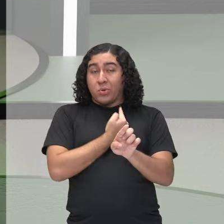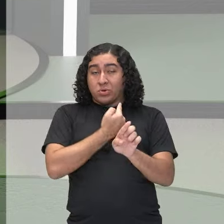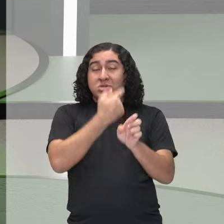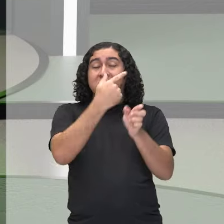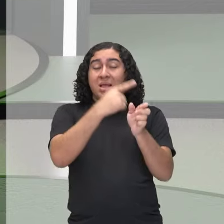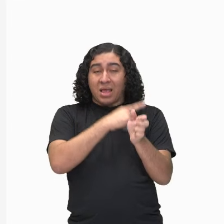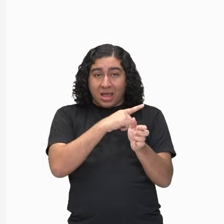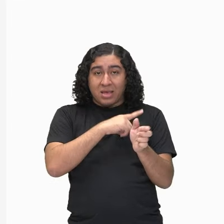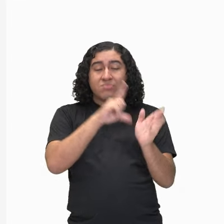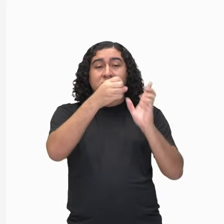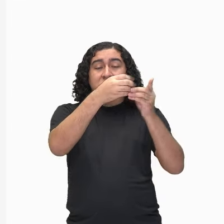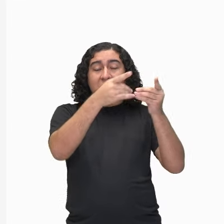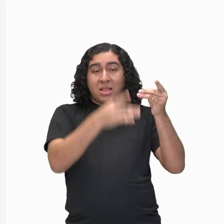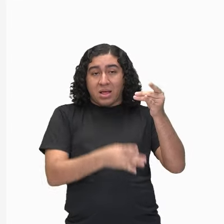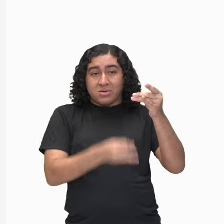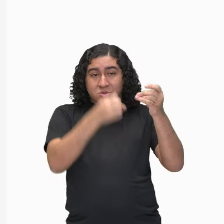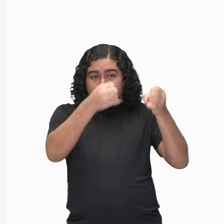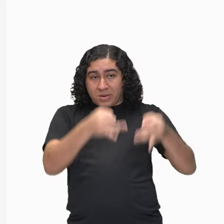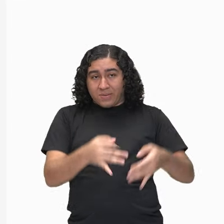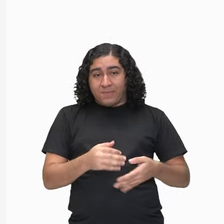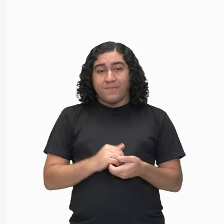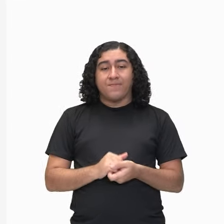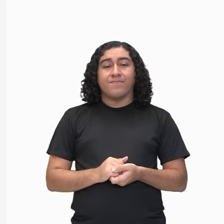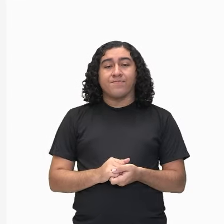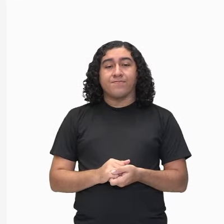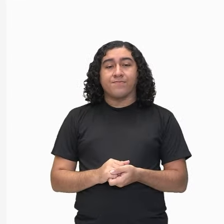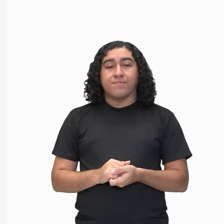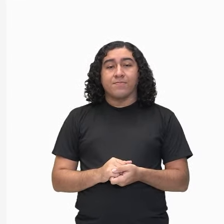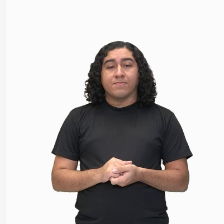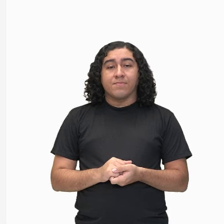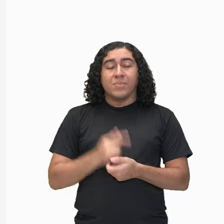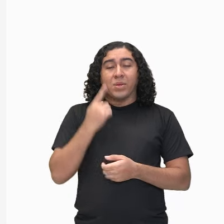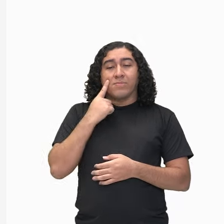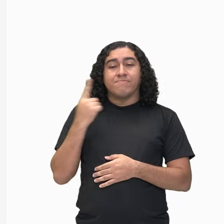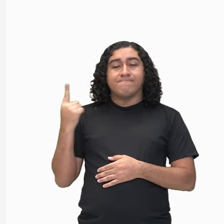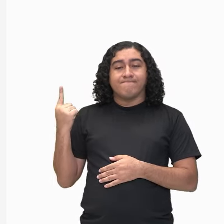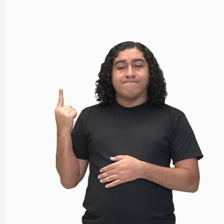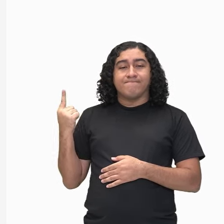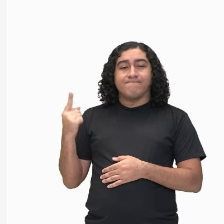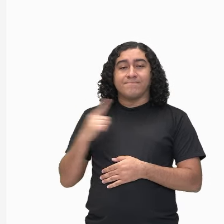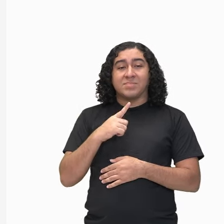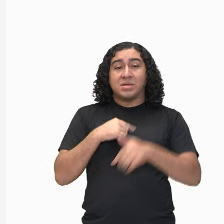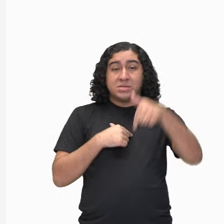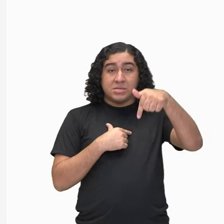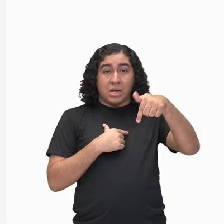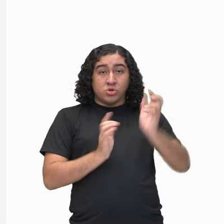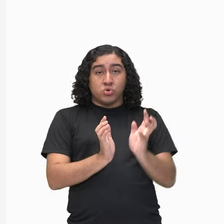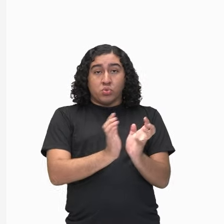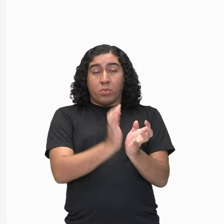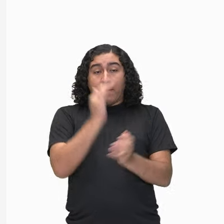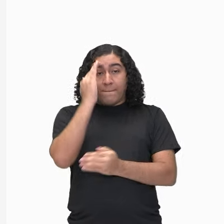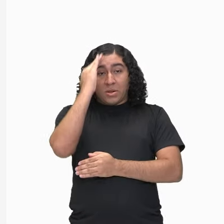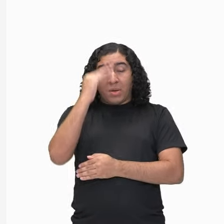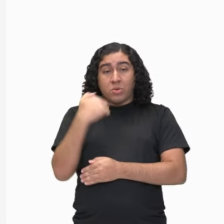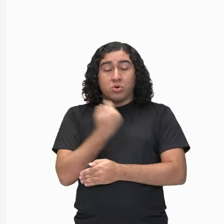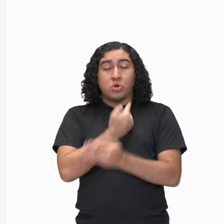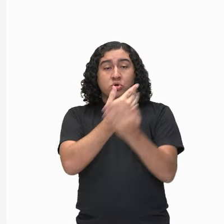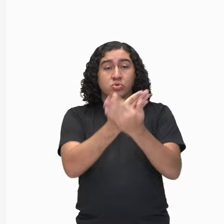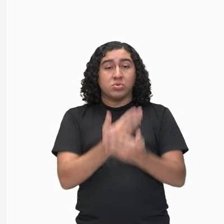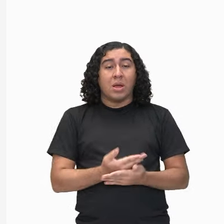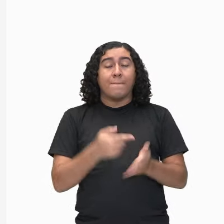Vamos continuar aí. Então, como eu falei para vocês, dentre os 7 grupos principais de molusco, nós veremos